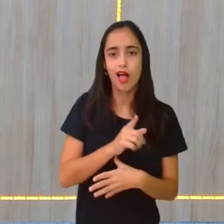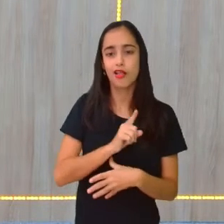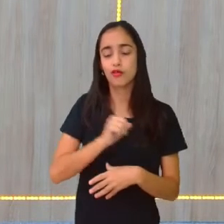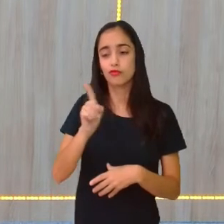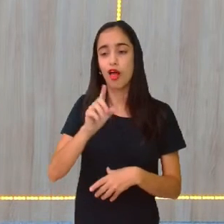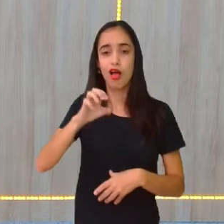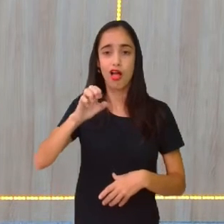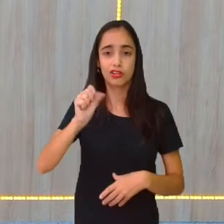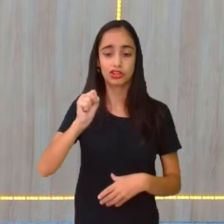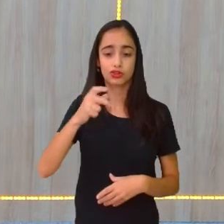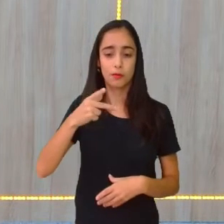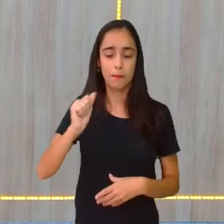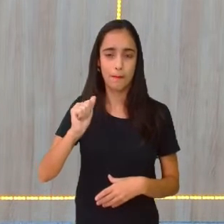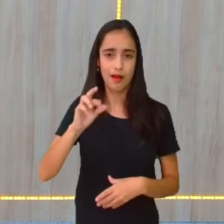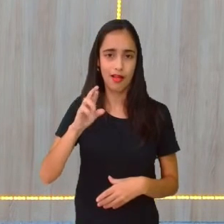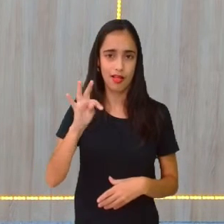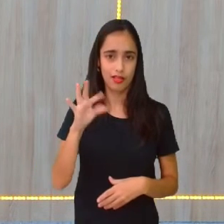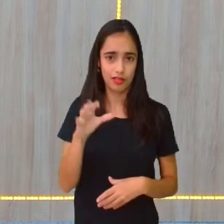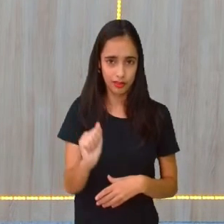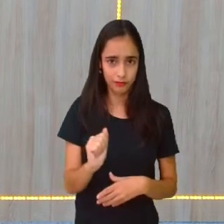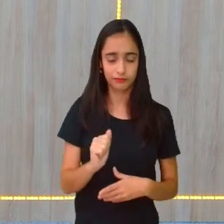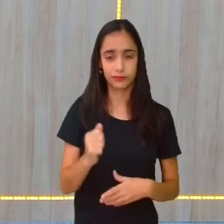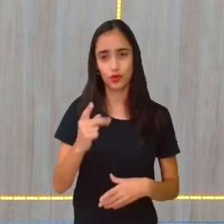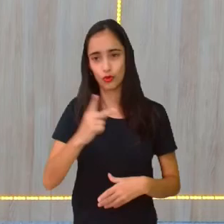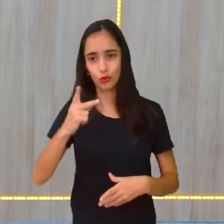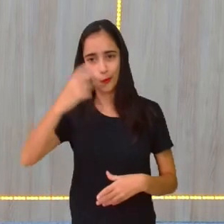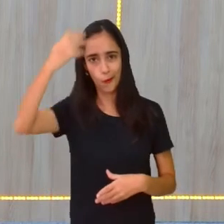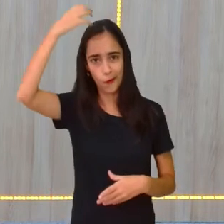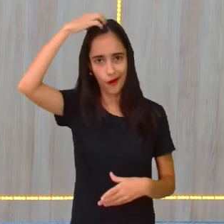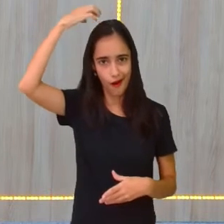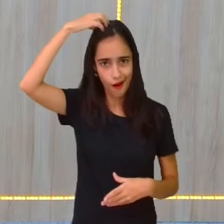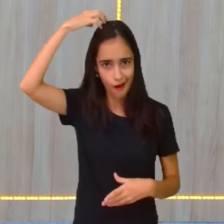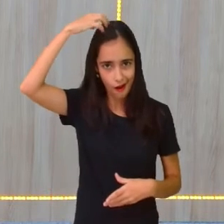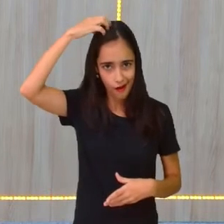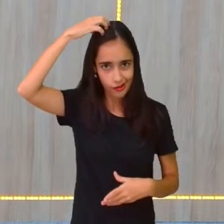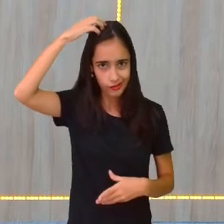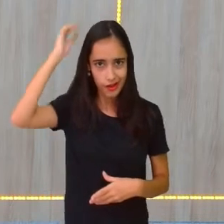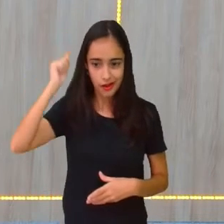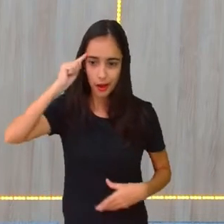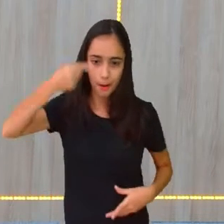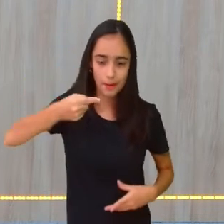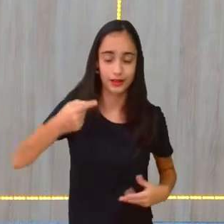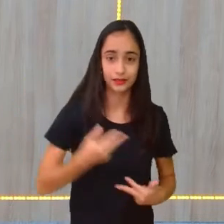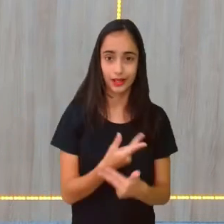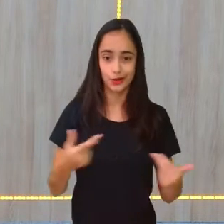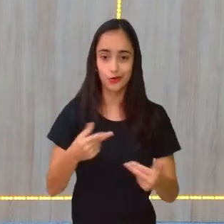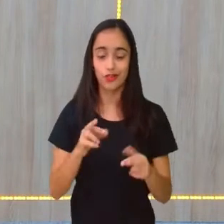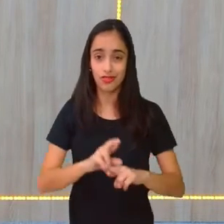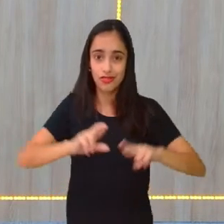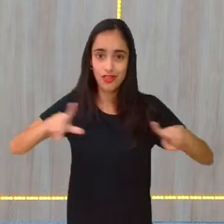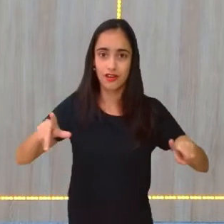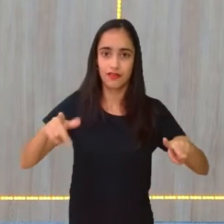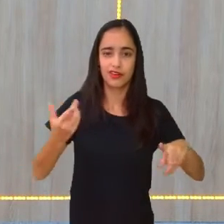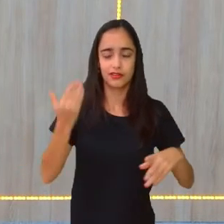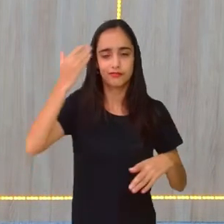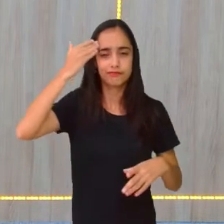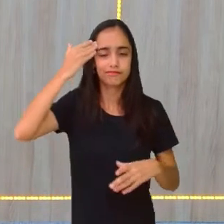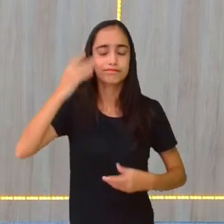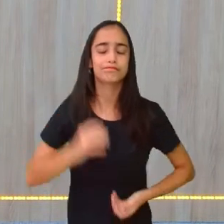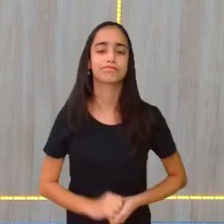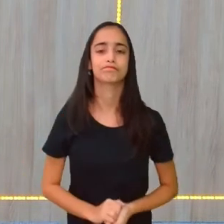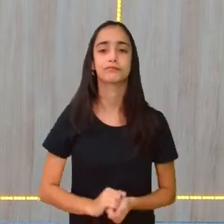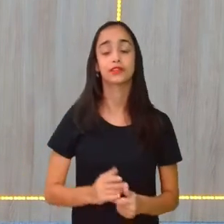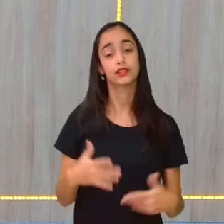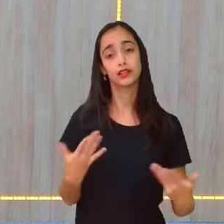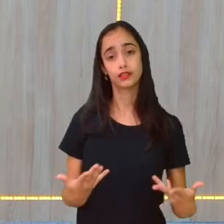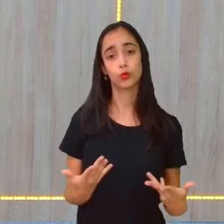rei para comandar o exército e um rei para comandar as decisões políticas. Então, nesse sentido,